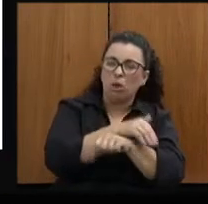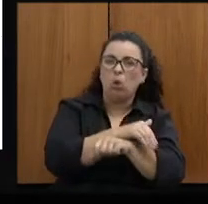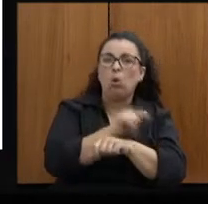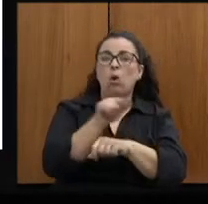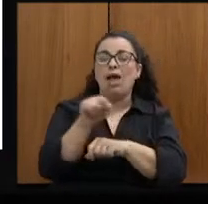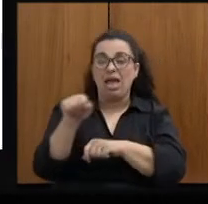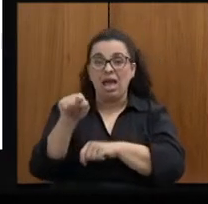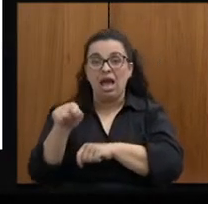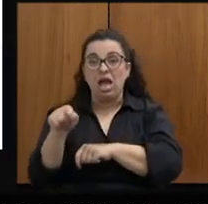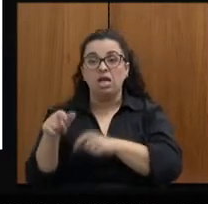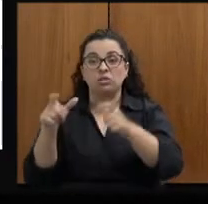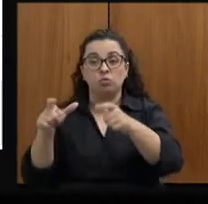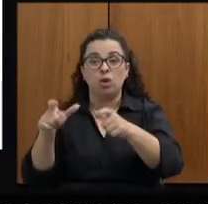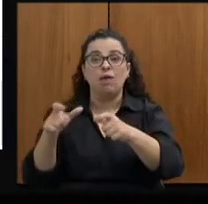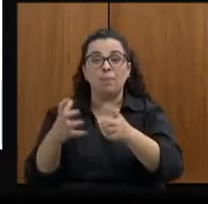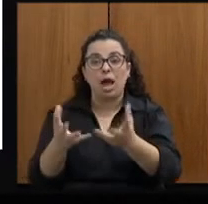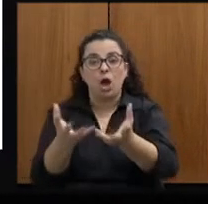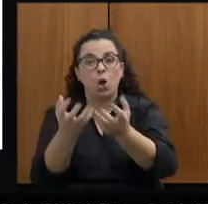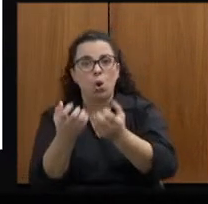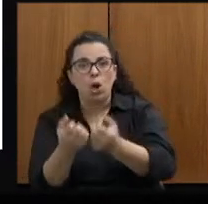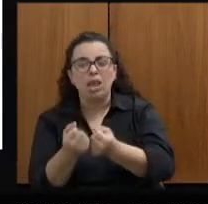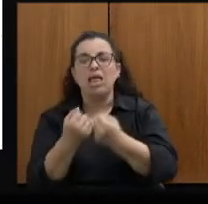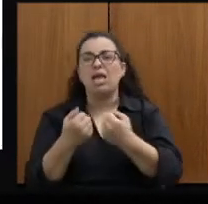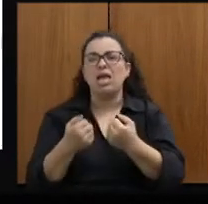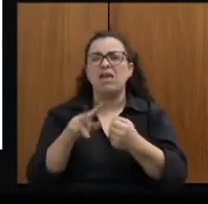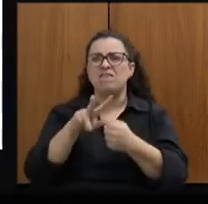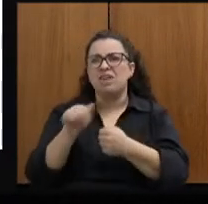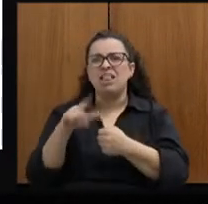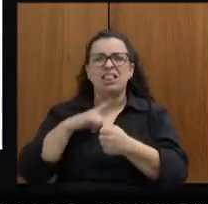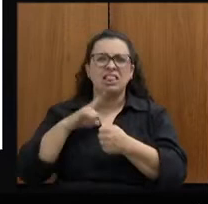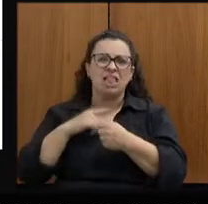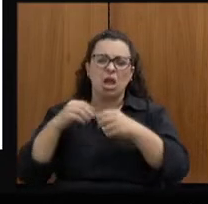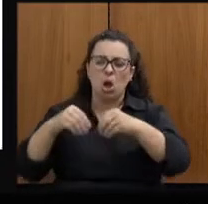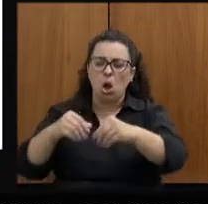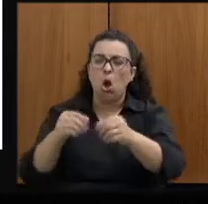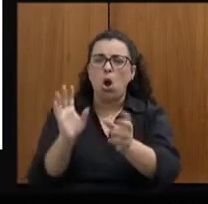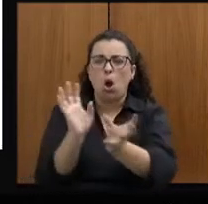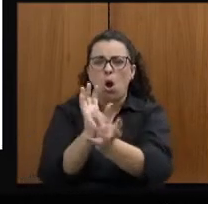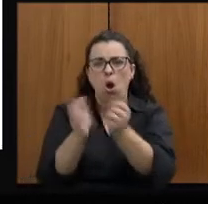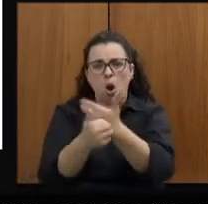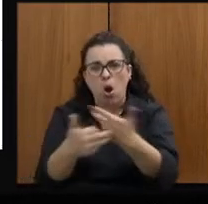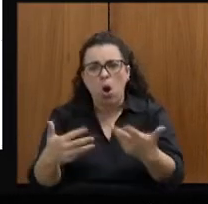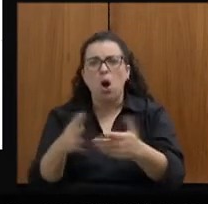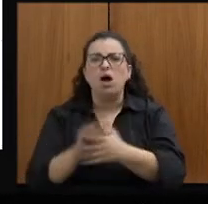Também vai ter hortas, você volta a ter cidadania.